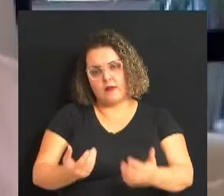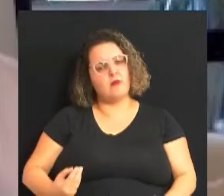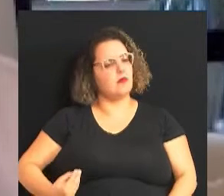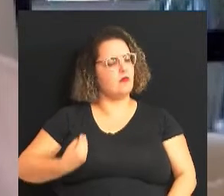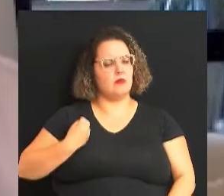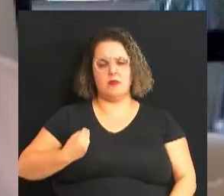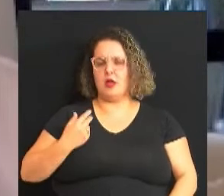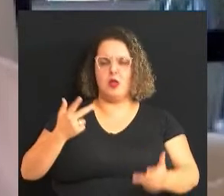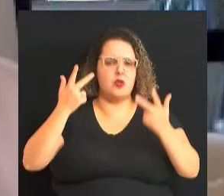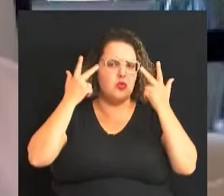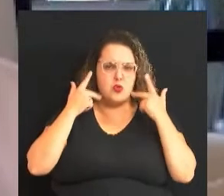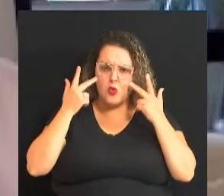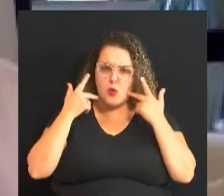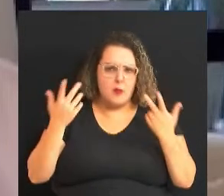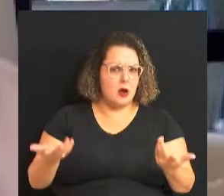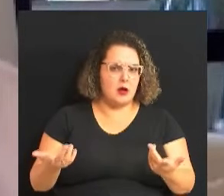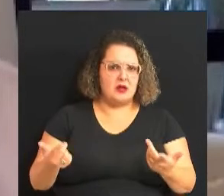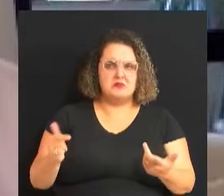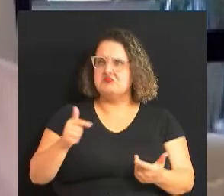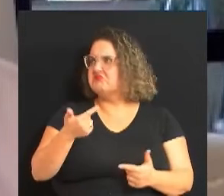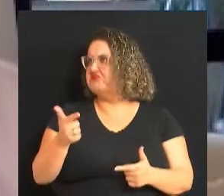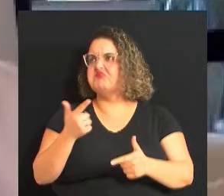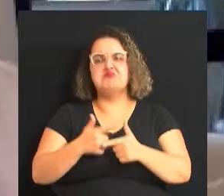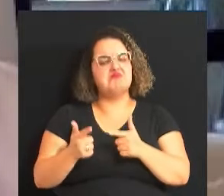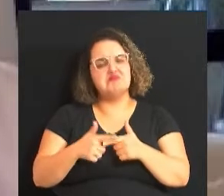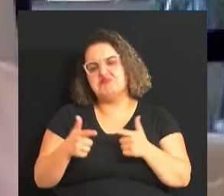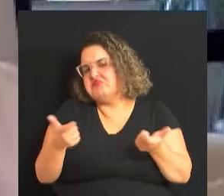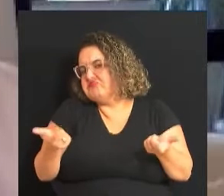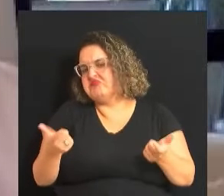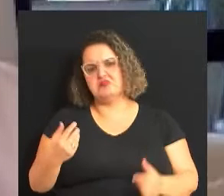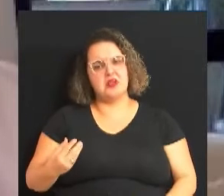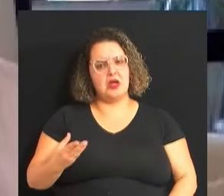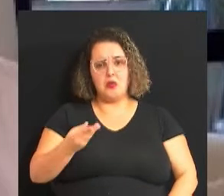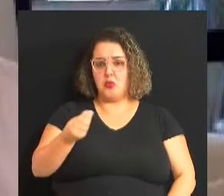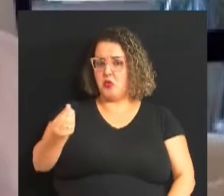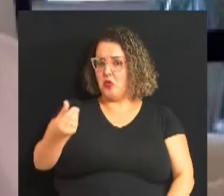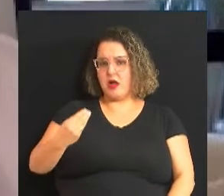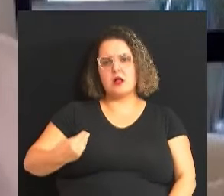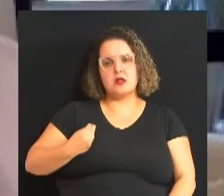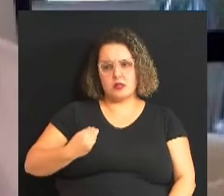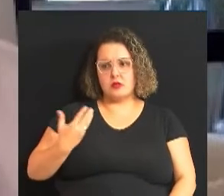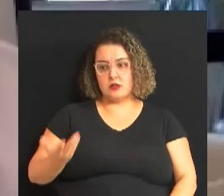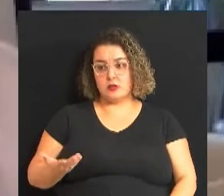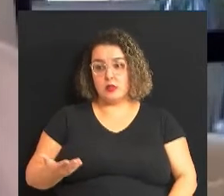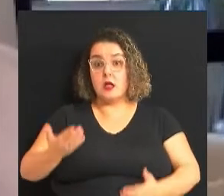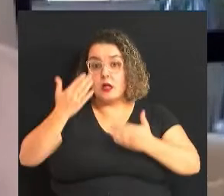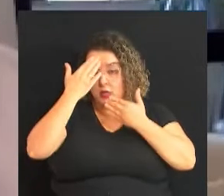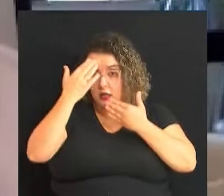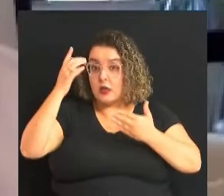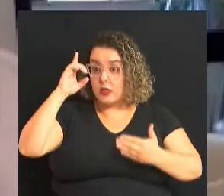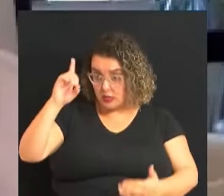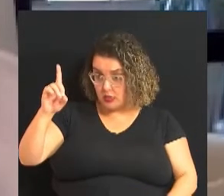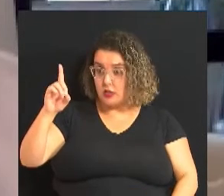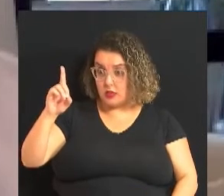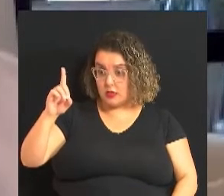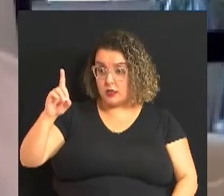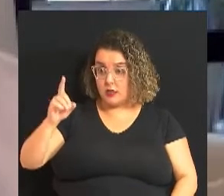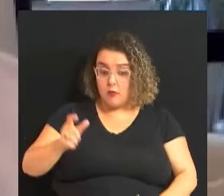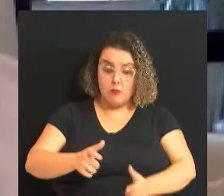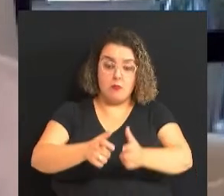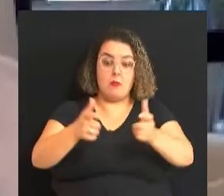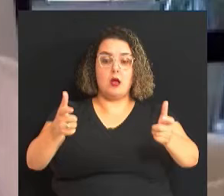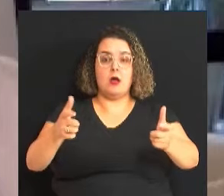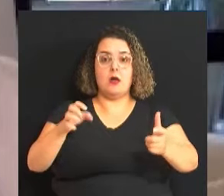estoma, sem grandes deméritos para a sua qualidade de vida. E graças a Deus, como a imensa maioria dos estomas